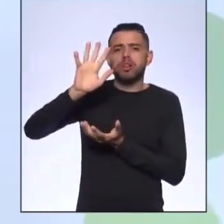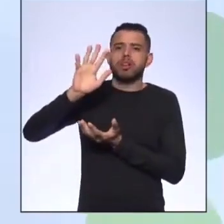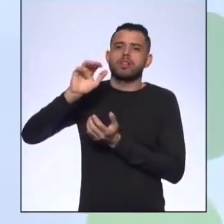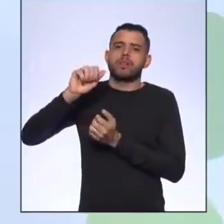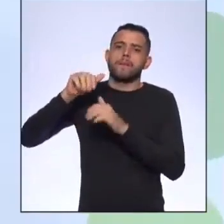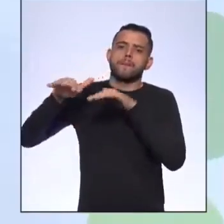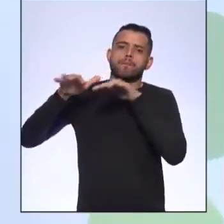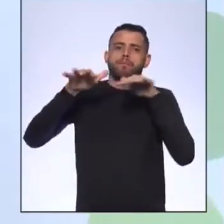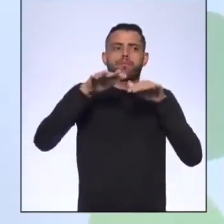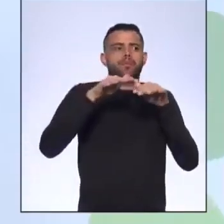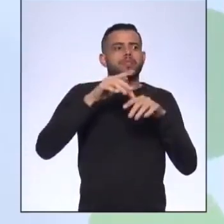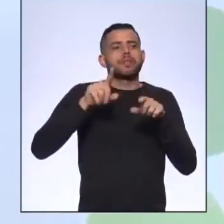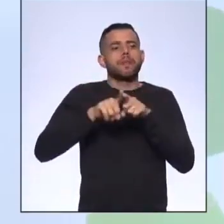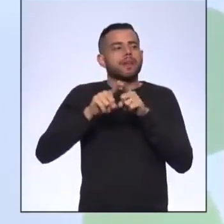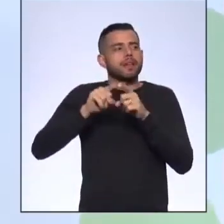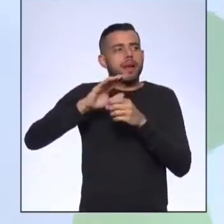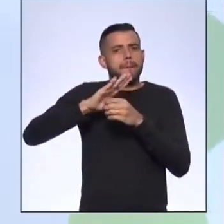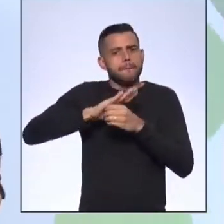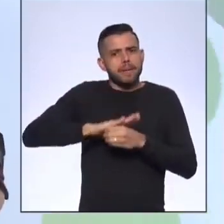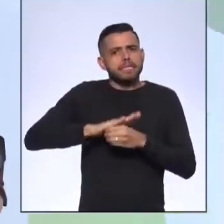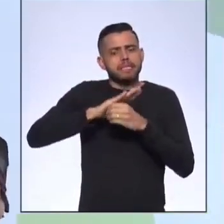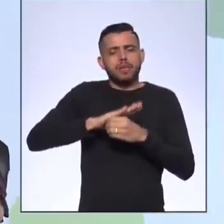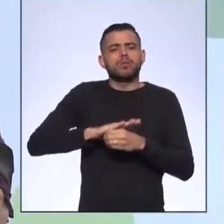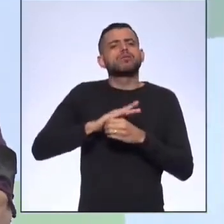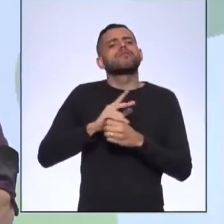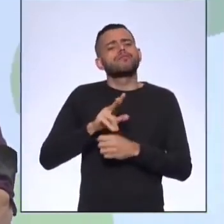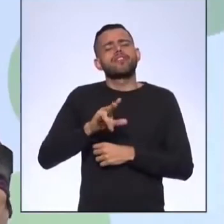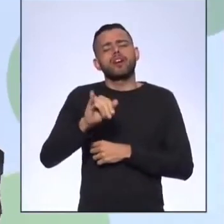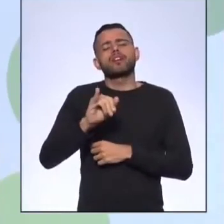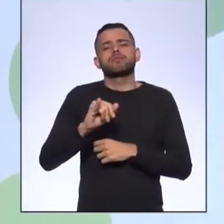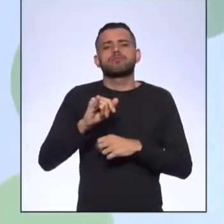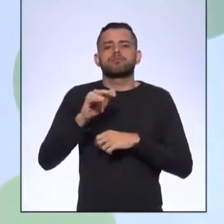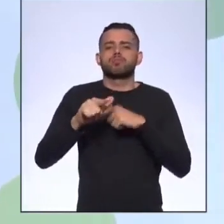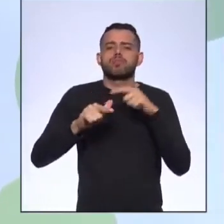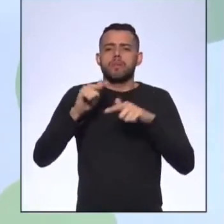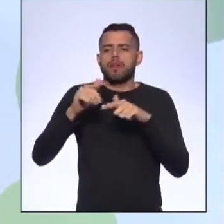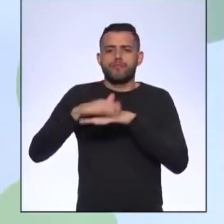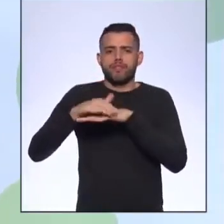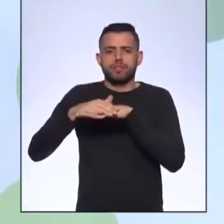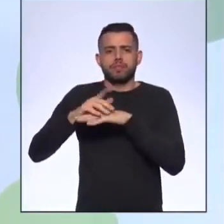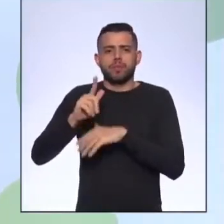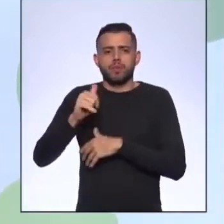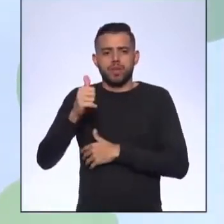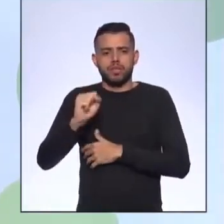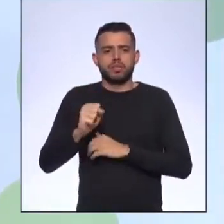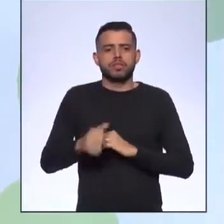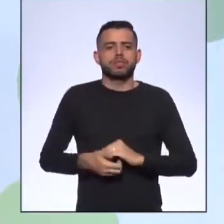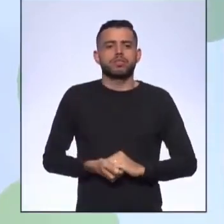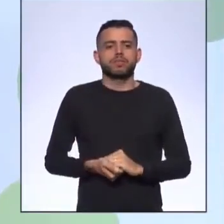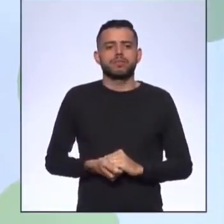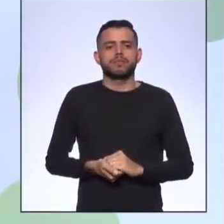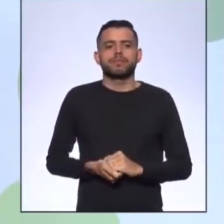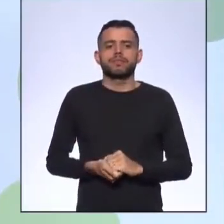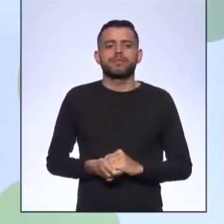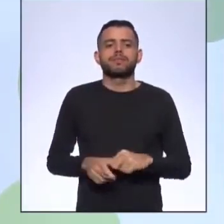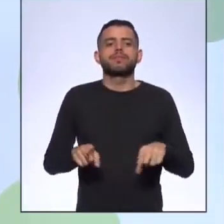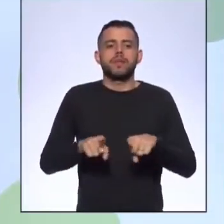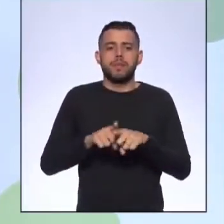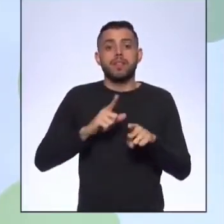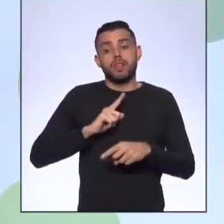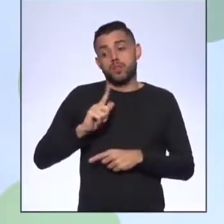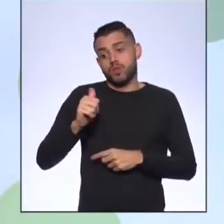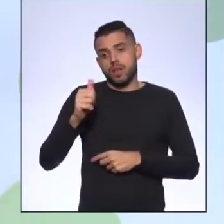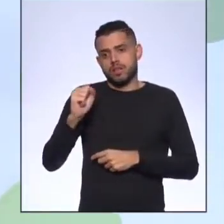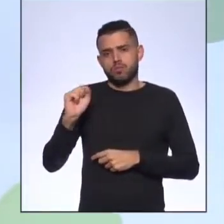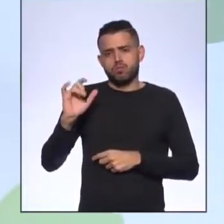a pressão interna, vai ter o trabalho realizado pelo gás, tá? Existe também o trabalho sobre o gás,